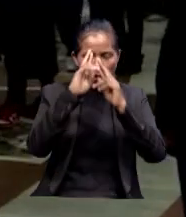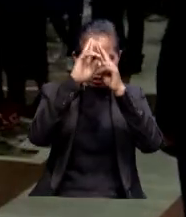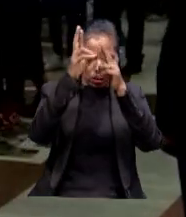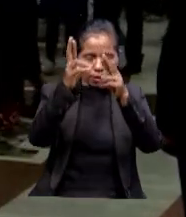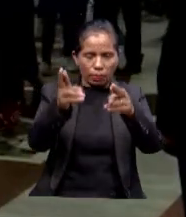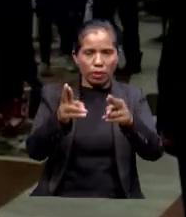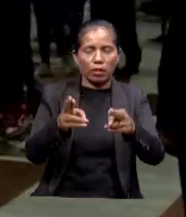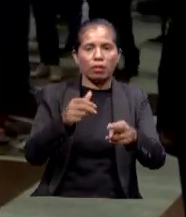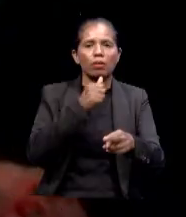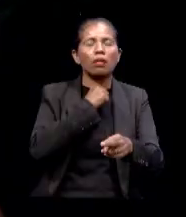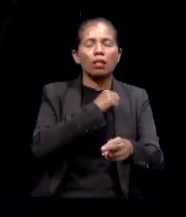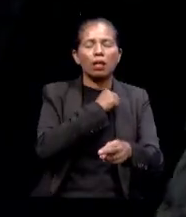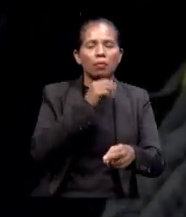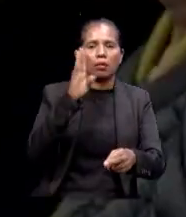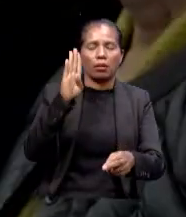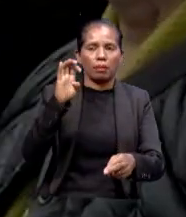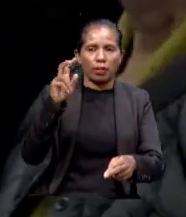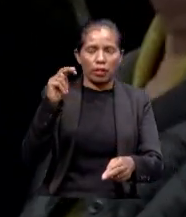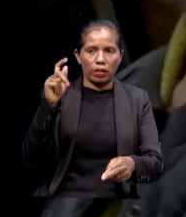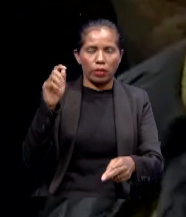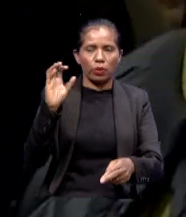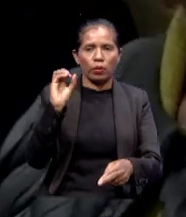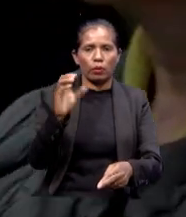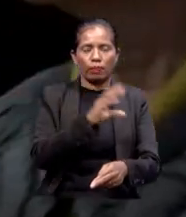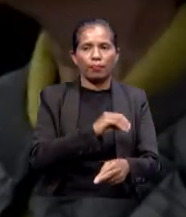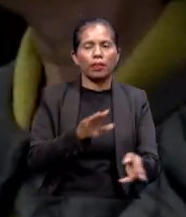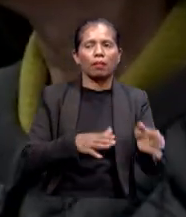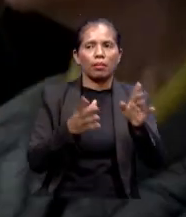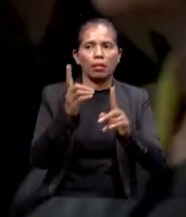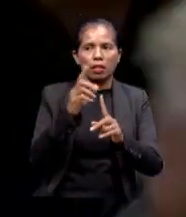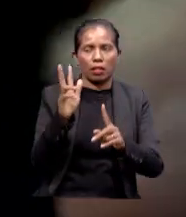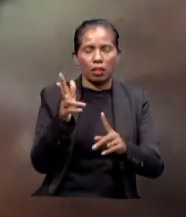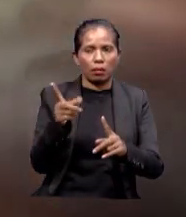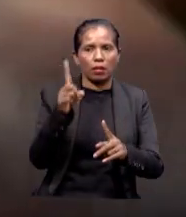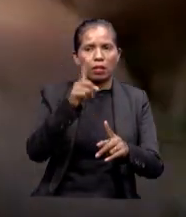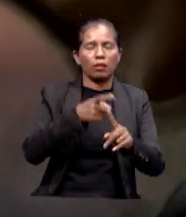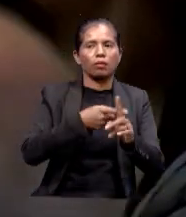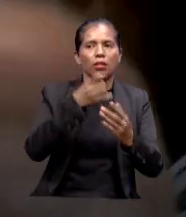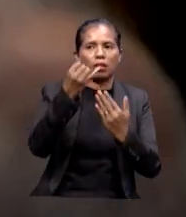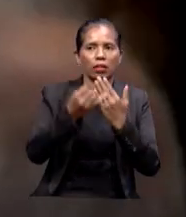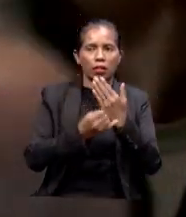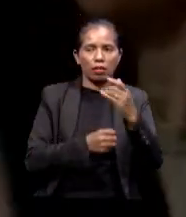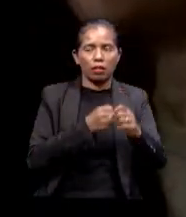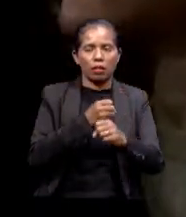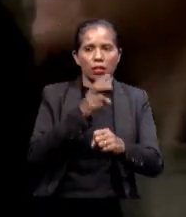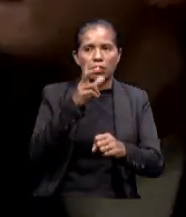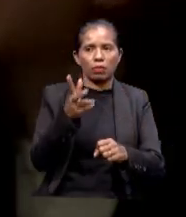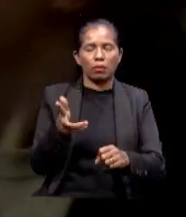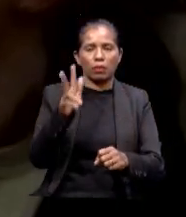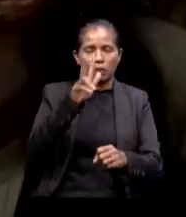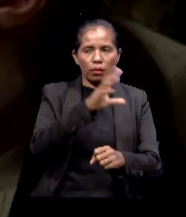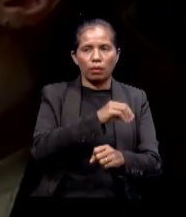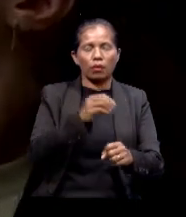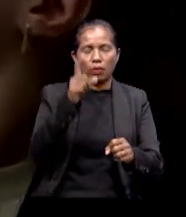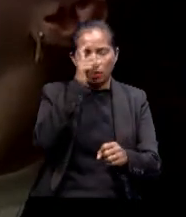Matebian ex-Papa Bento XVI. Papa Bento mate a loron tu nuresen ida fulan dezembro tina rihuroro nuresen rua